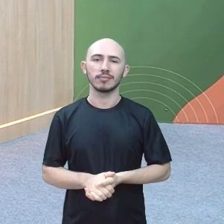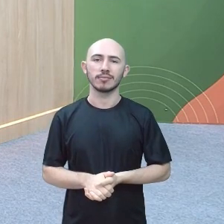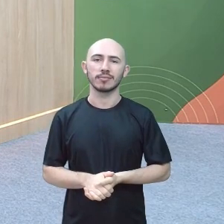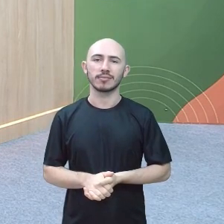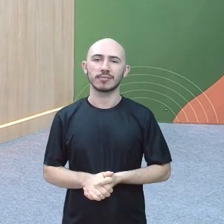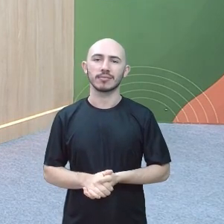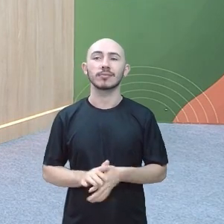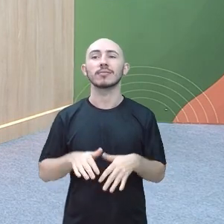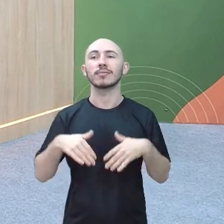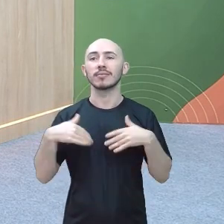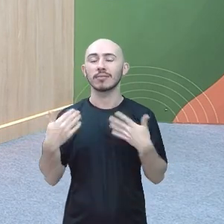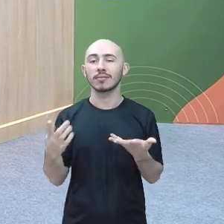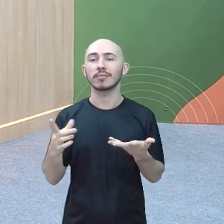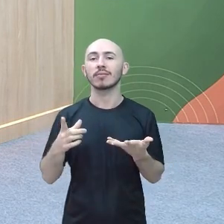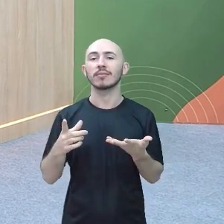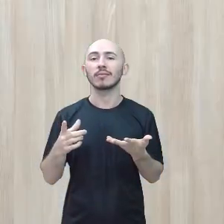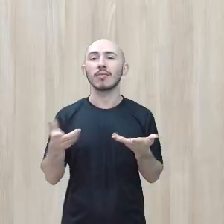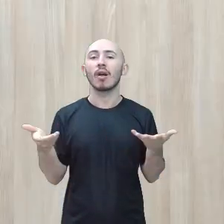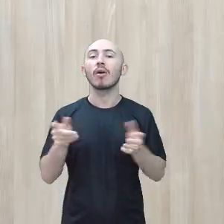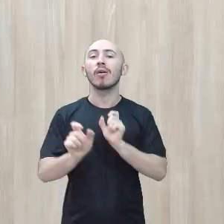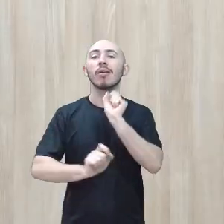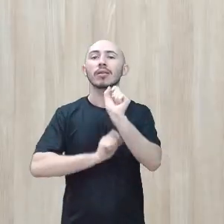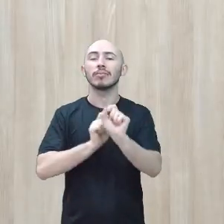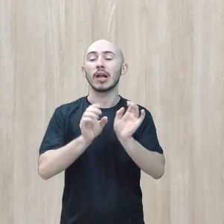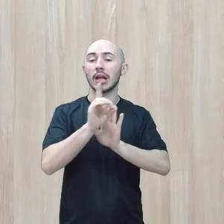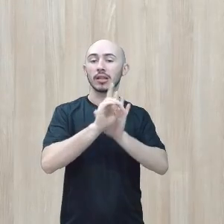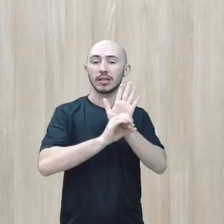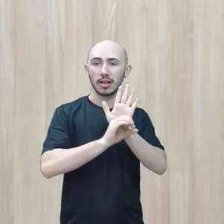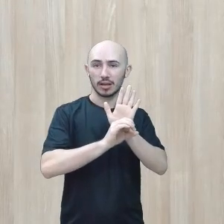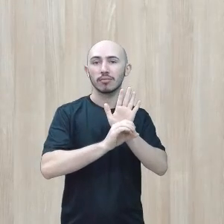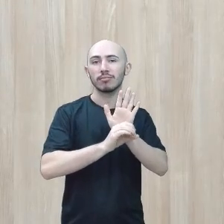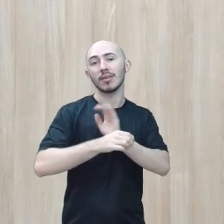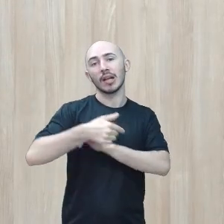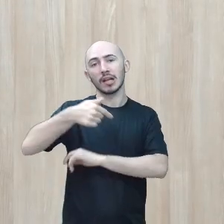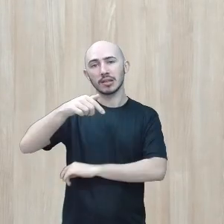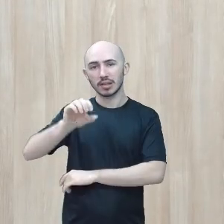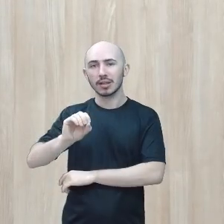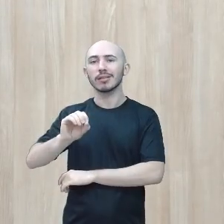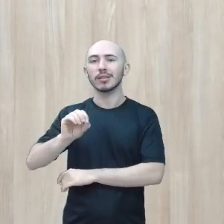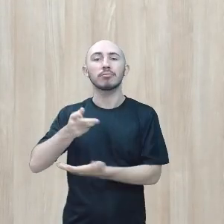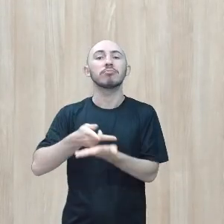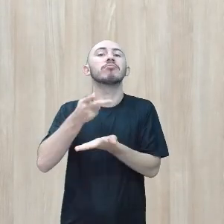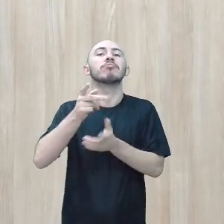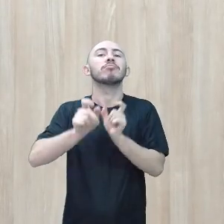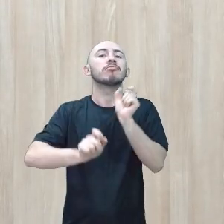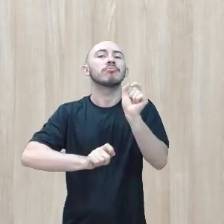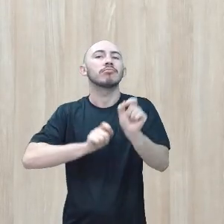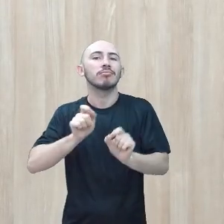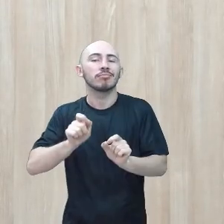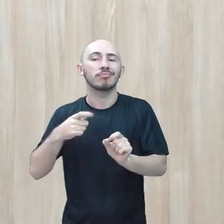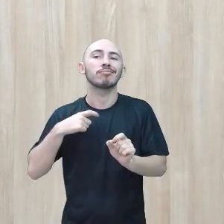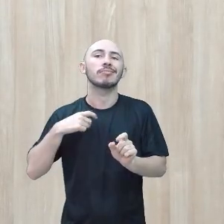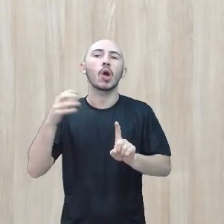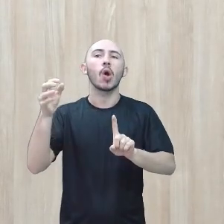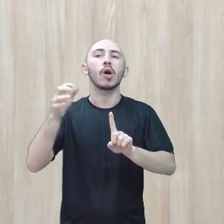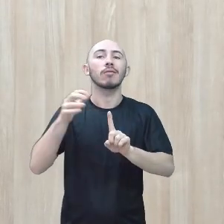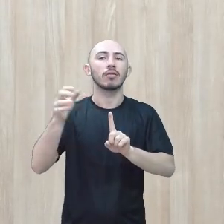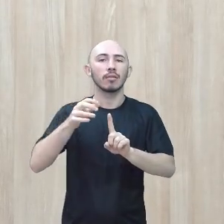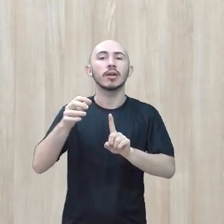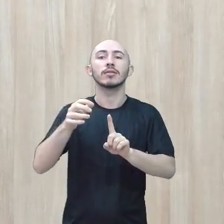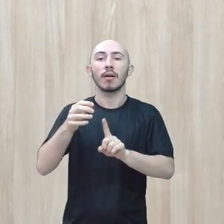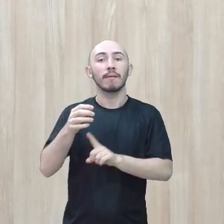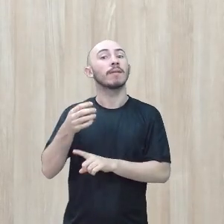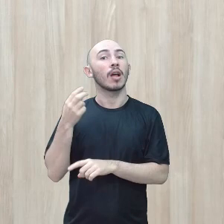E aí a gente chega na década de 70. Na década de 70, a gente teve uma influência muito